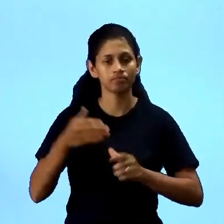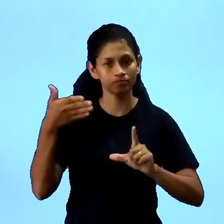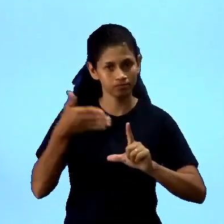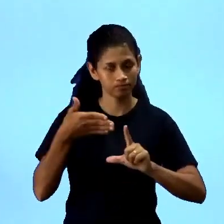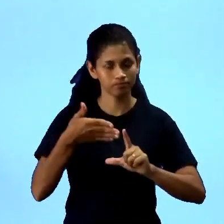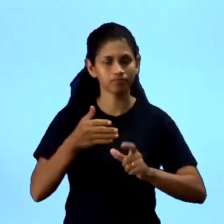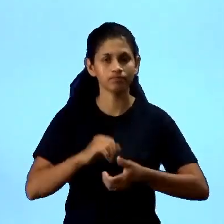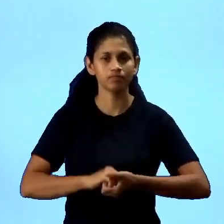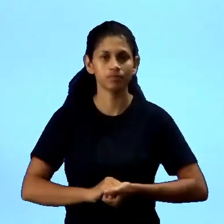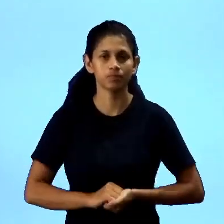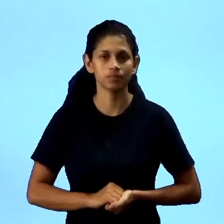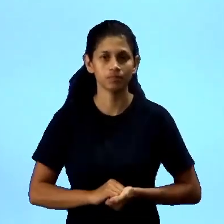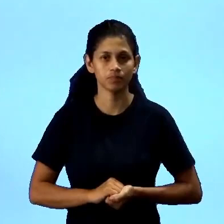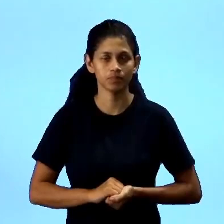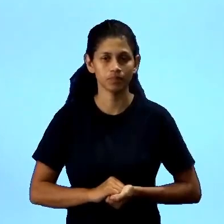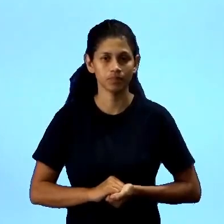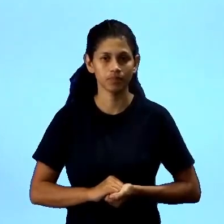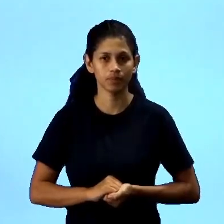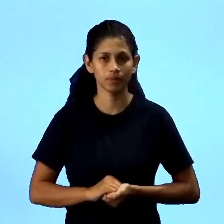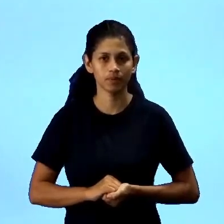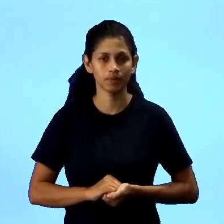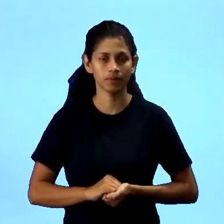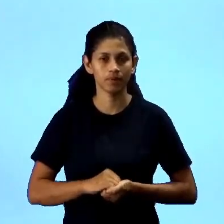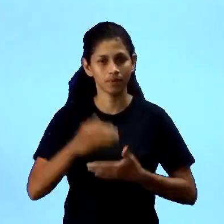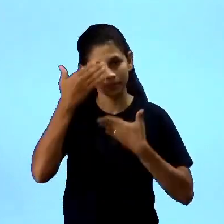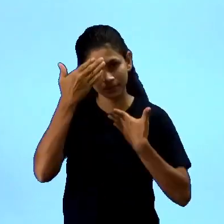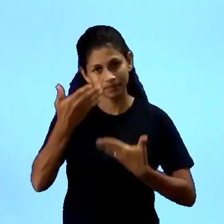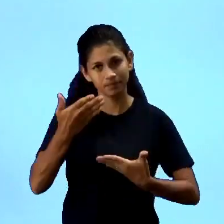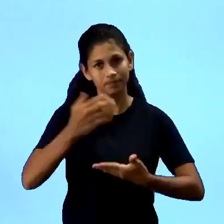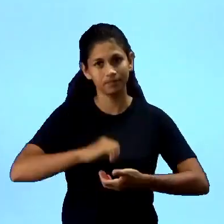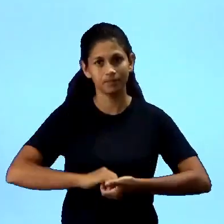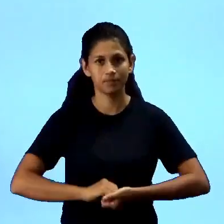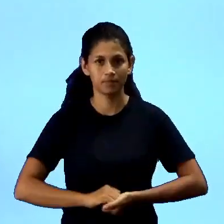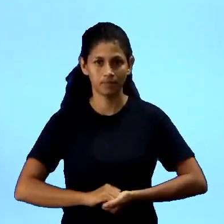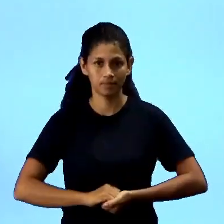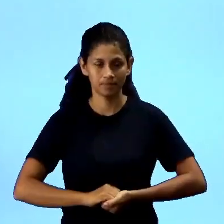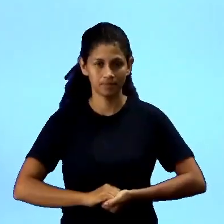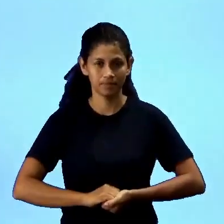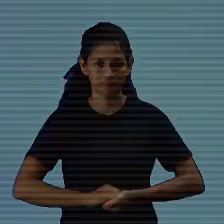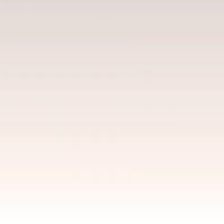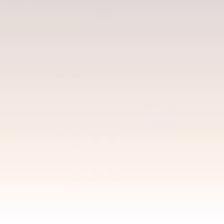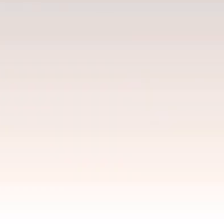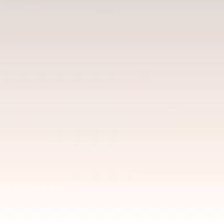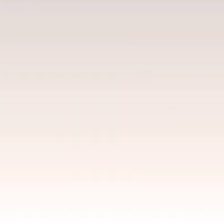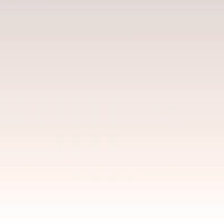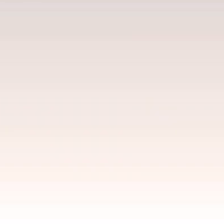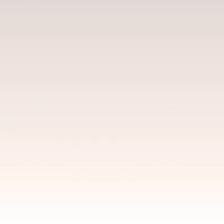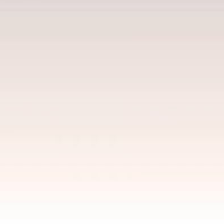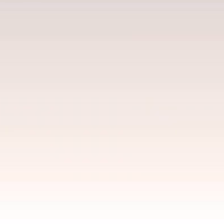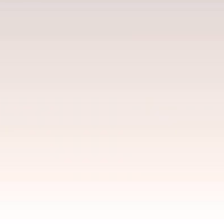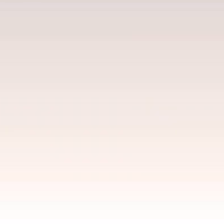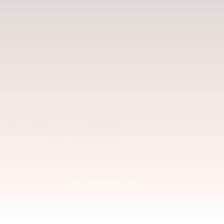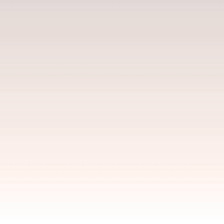portal Eduque Acre. Obrigada.